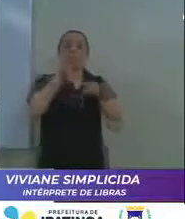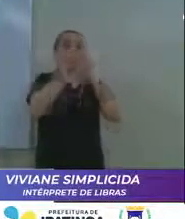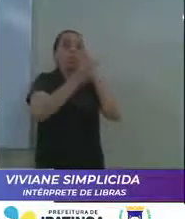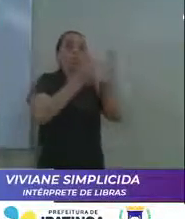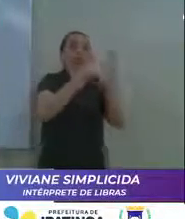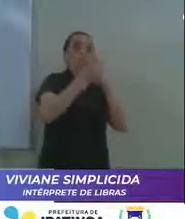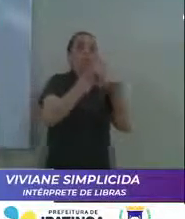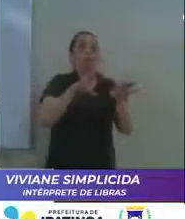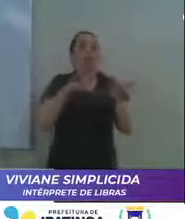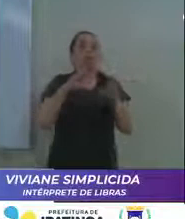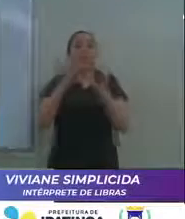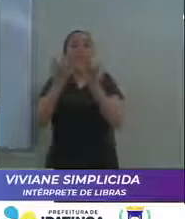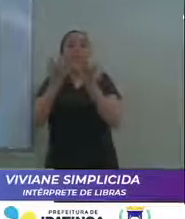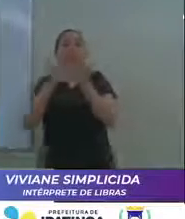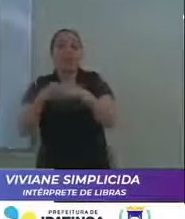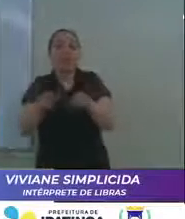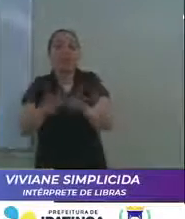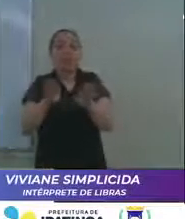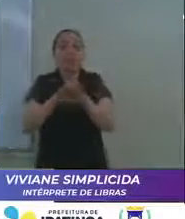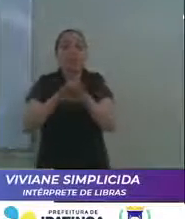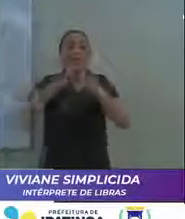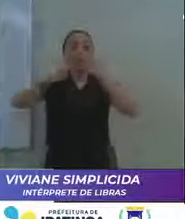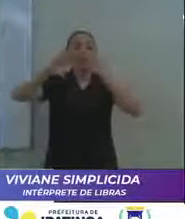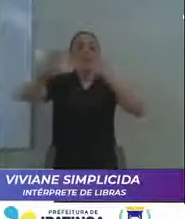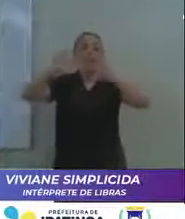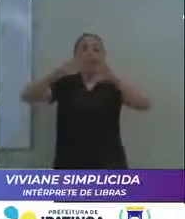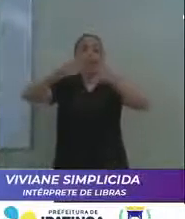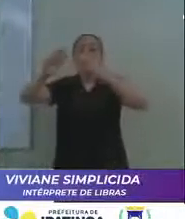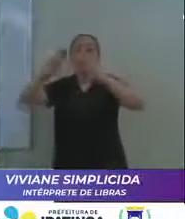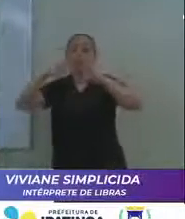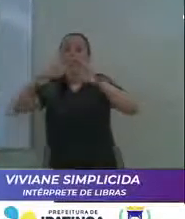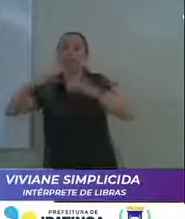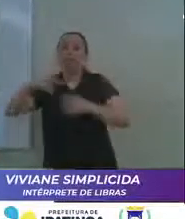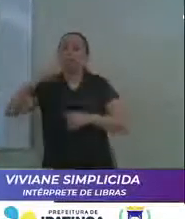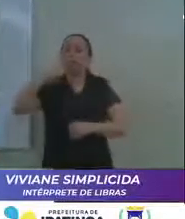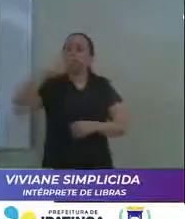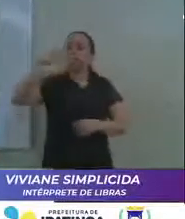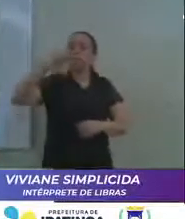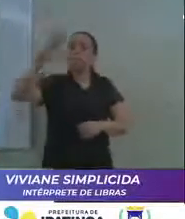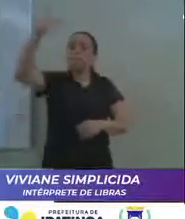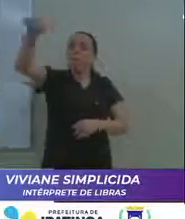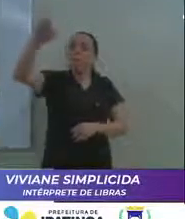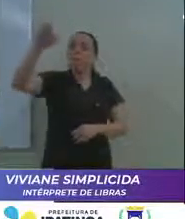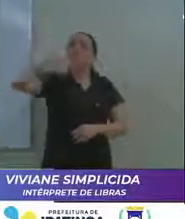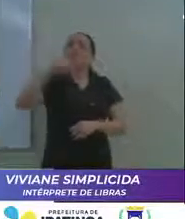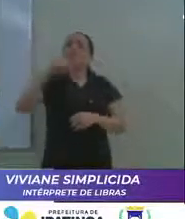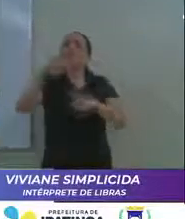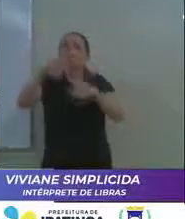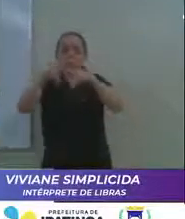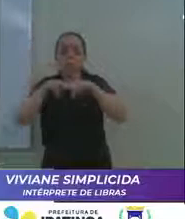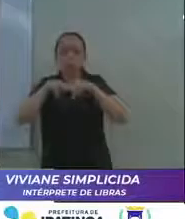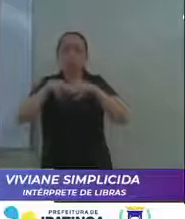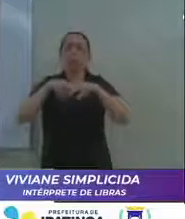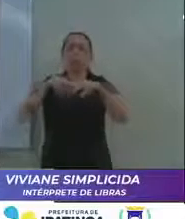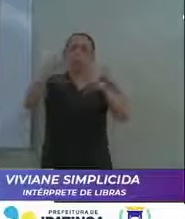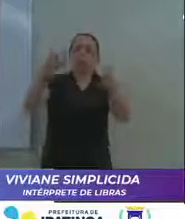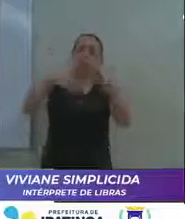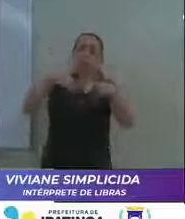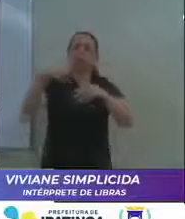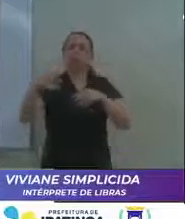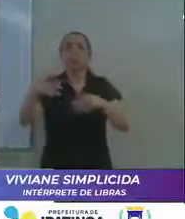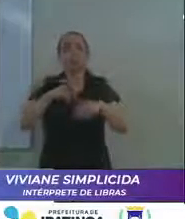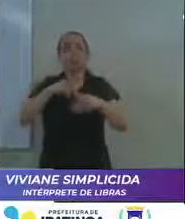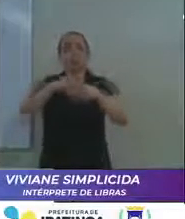tem que cantar com o nosso aluno, muitas vezes a gente tem que chamar a atenção do nosso aluno, né? Então, eu tenho